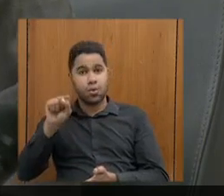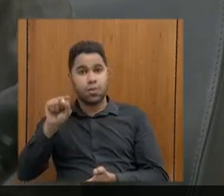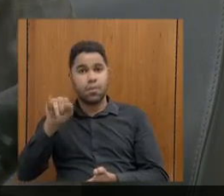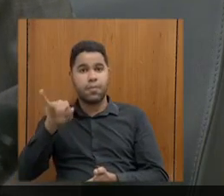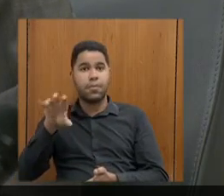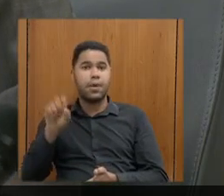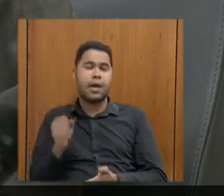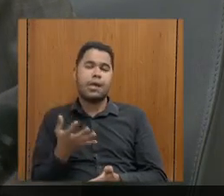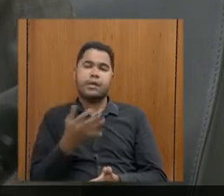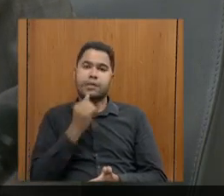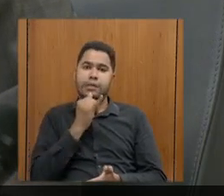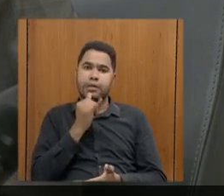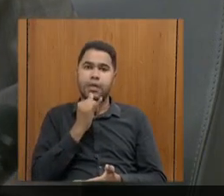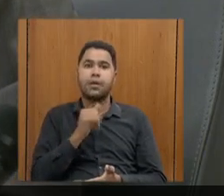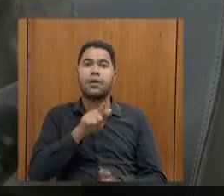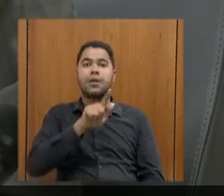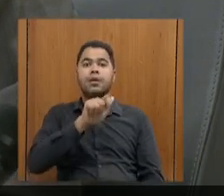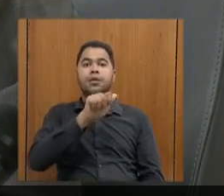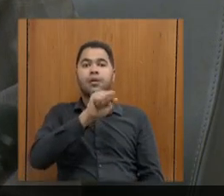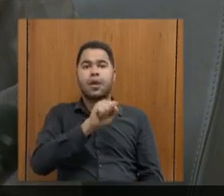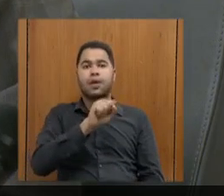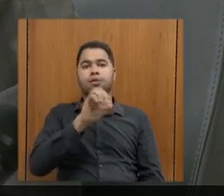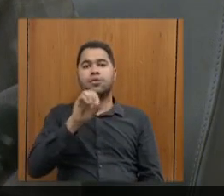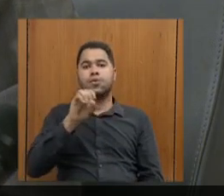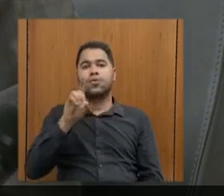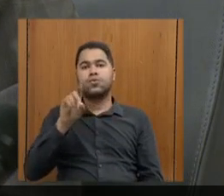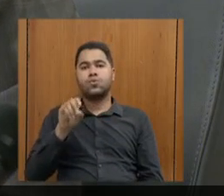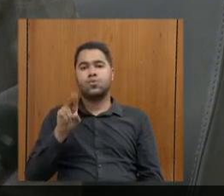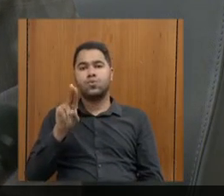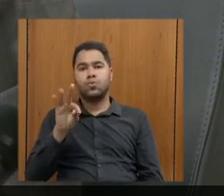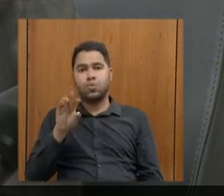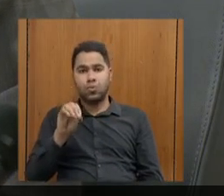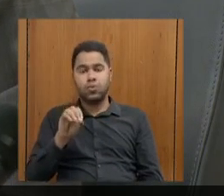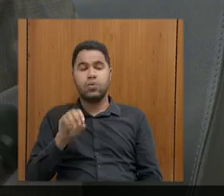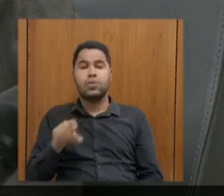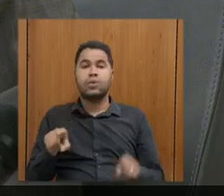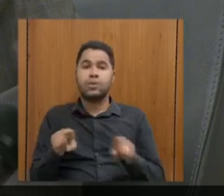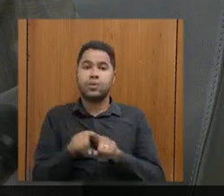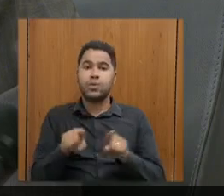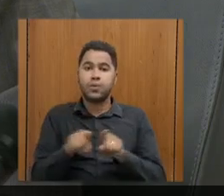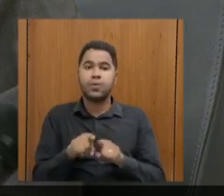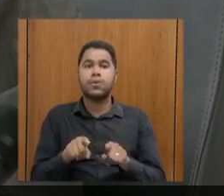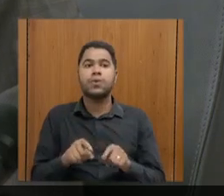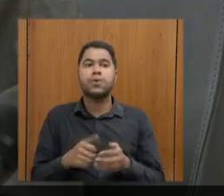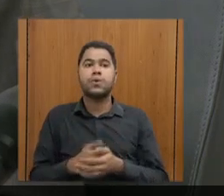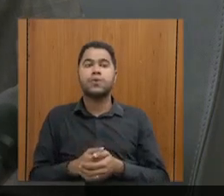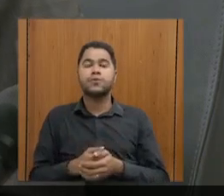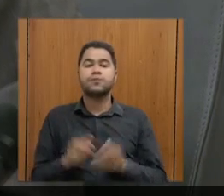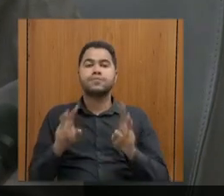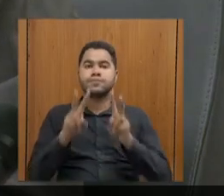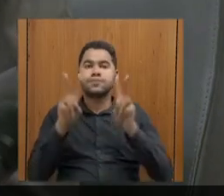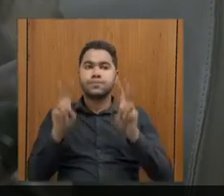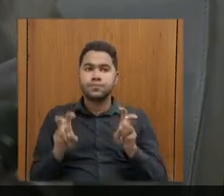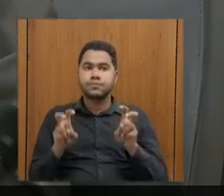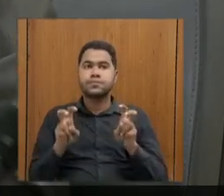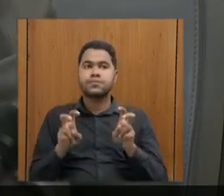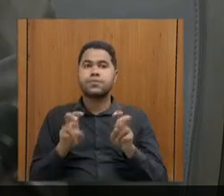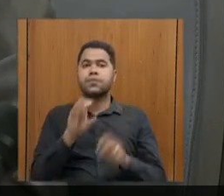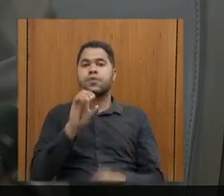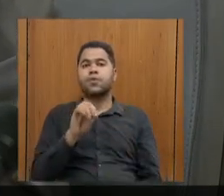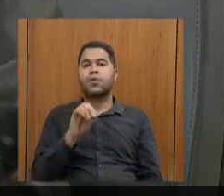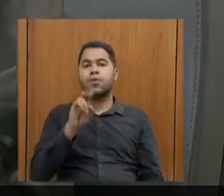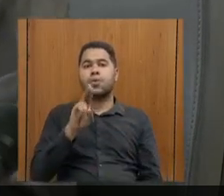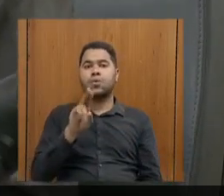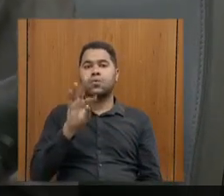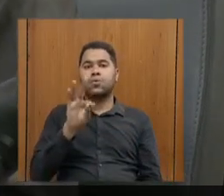de gasoduto e hoje é sobre a o tema das outorgas